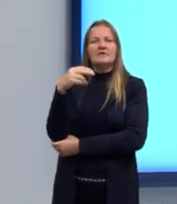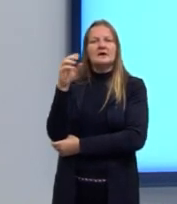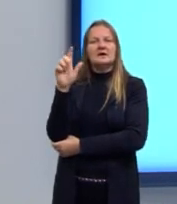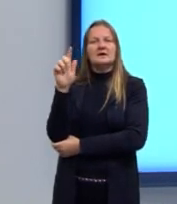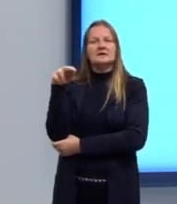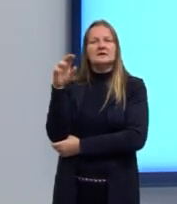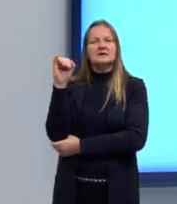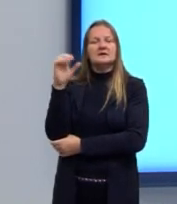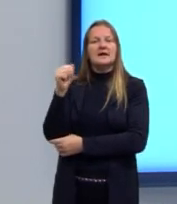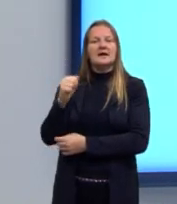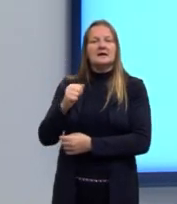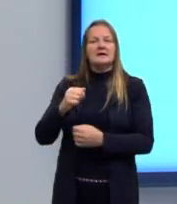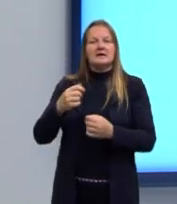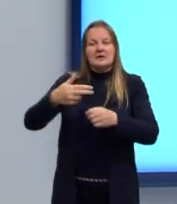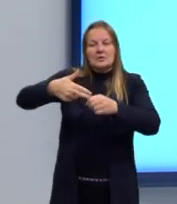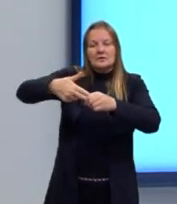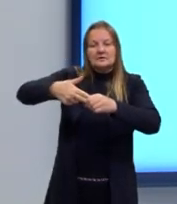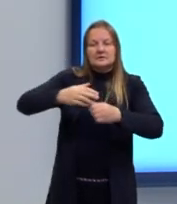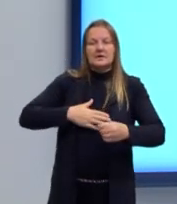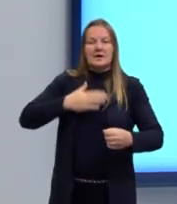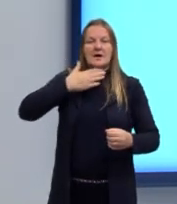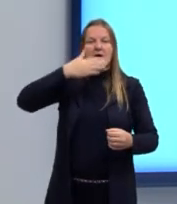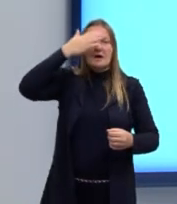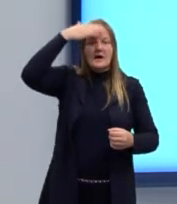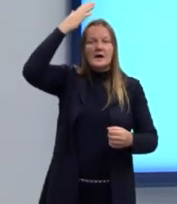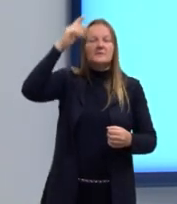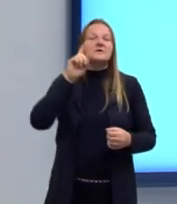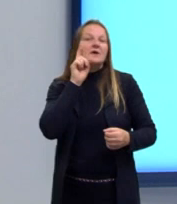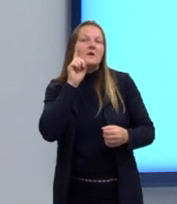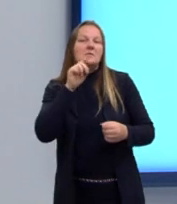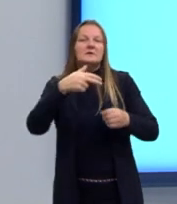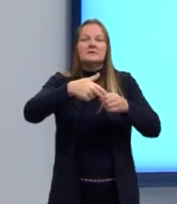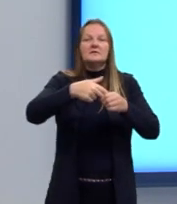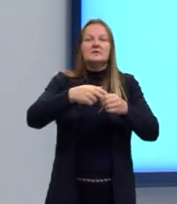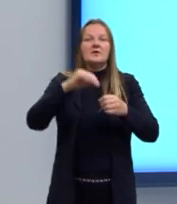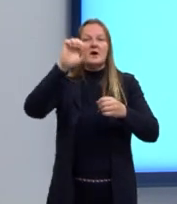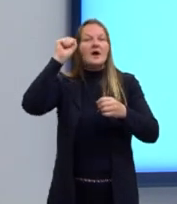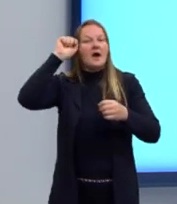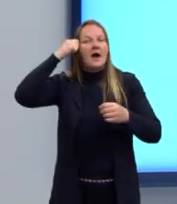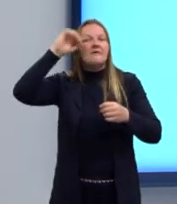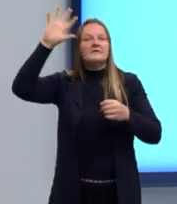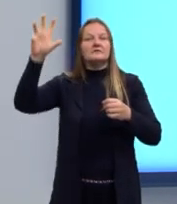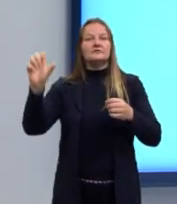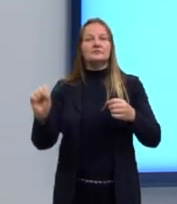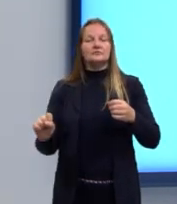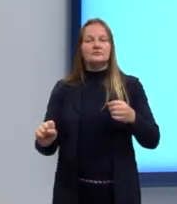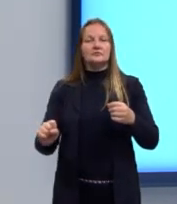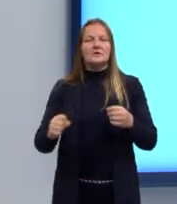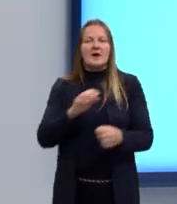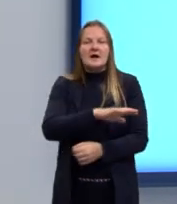árabe alimenta automóveis americanos na África do Sul crianças